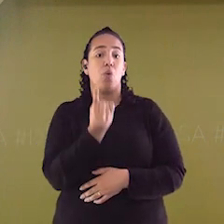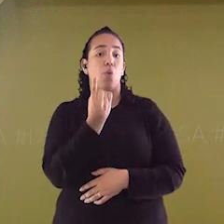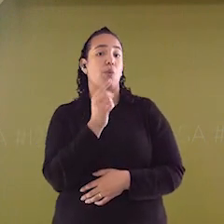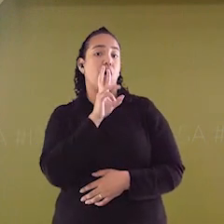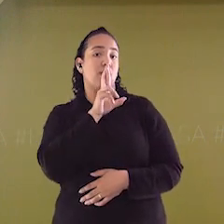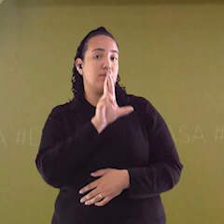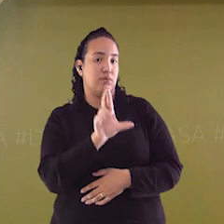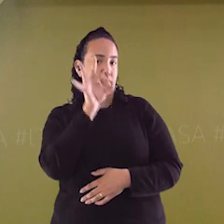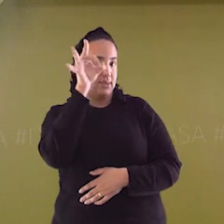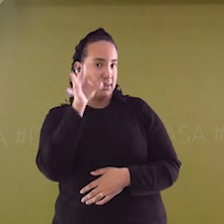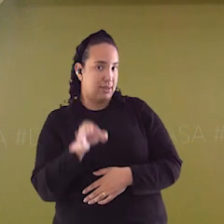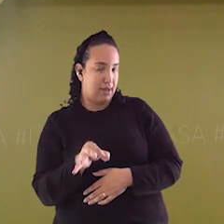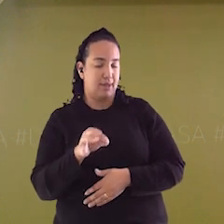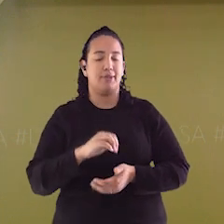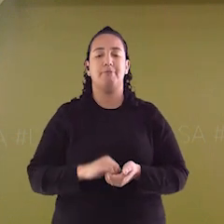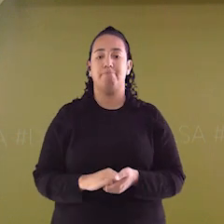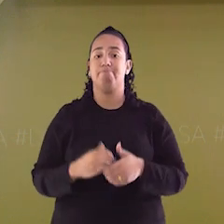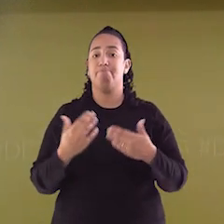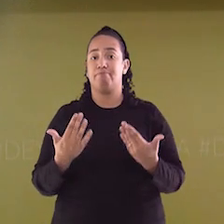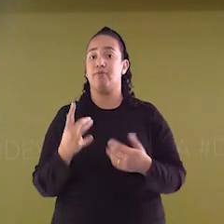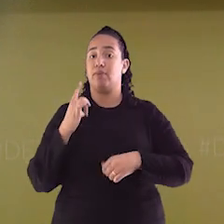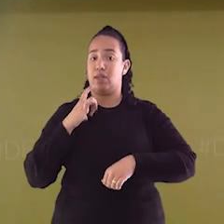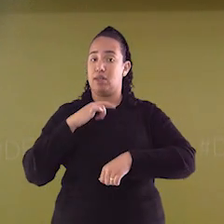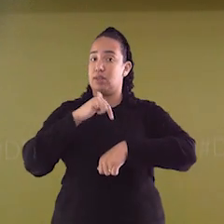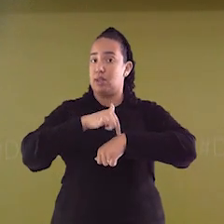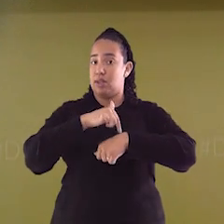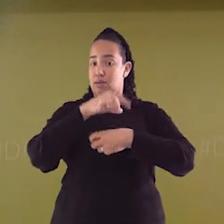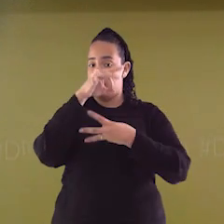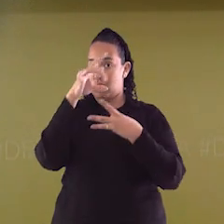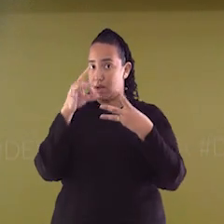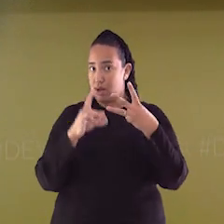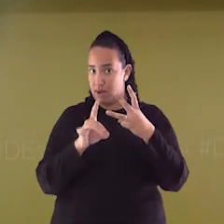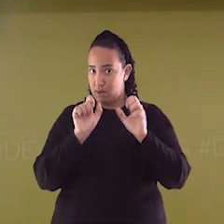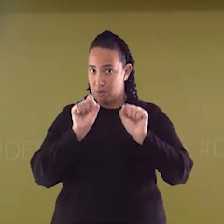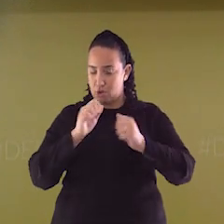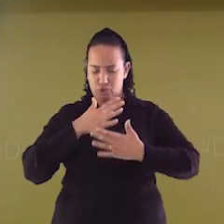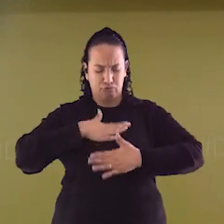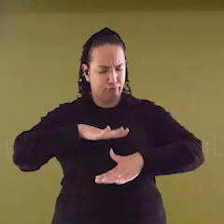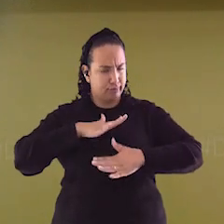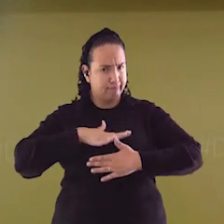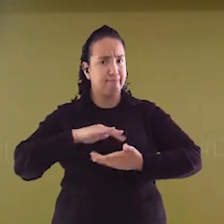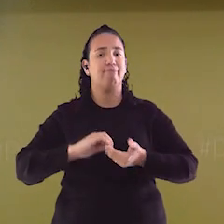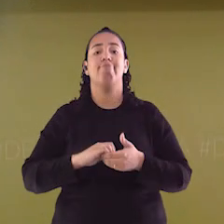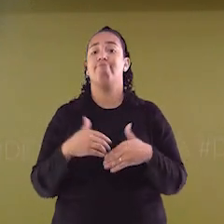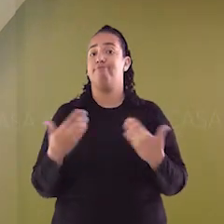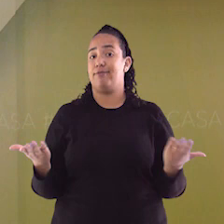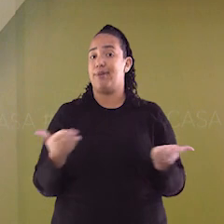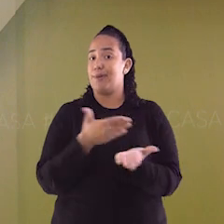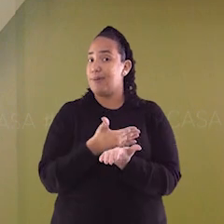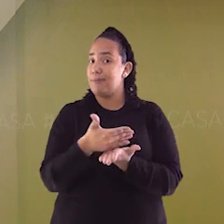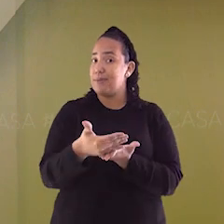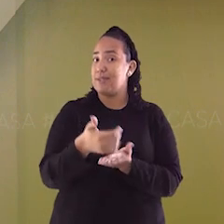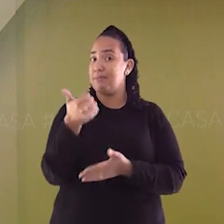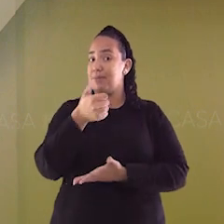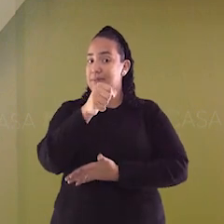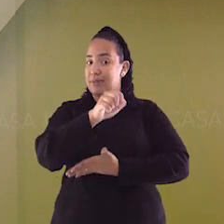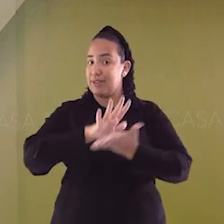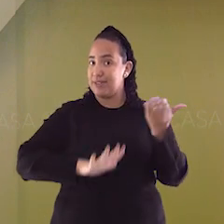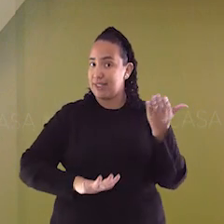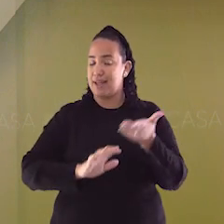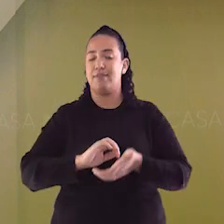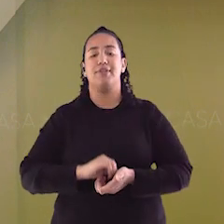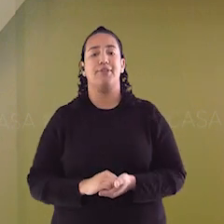escolher apenas uma alternativa correta. Eu vou te dar um tempo para cada questão, pode ficar tranquilo. Vamos então para a